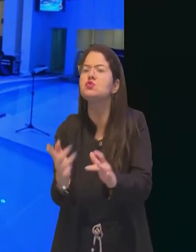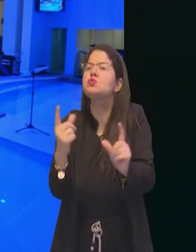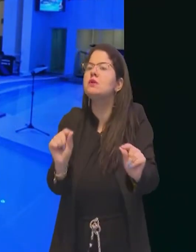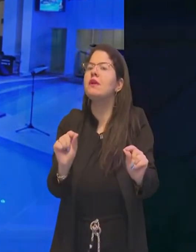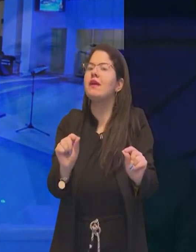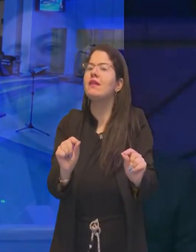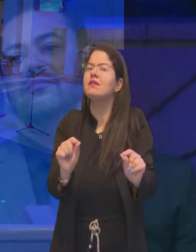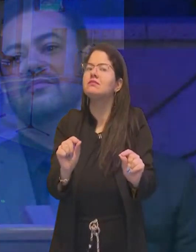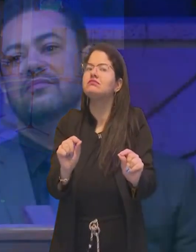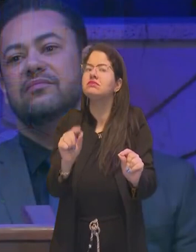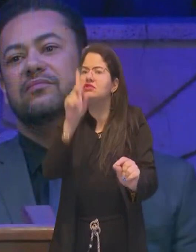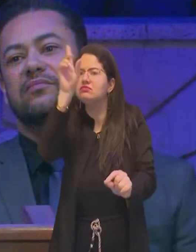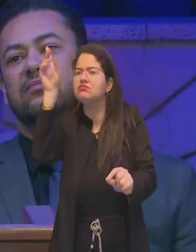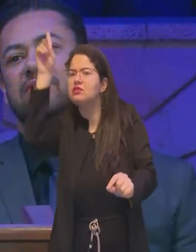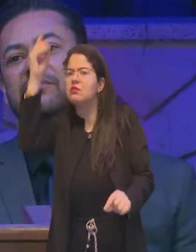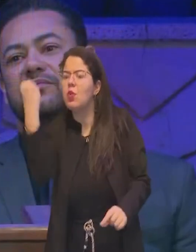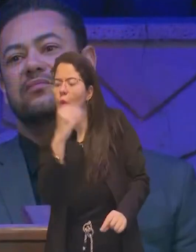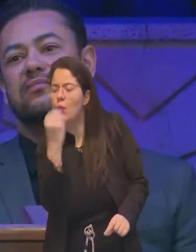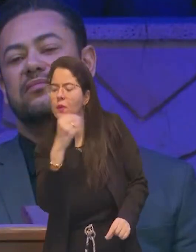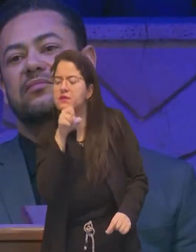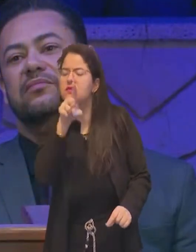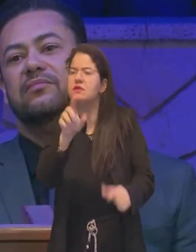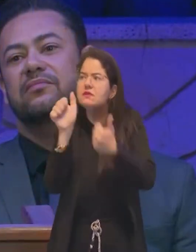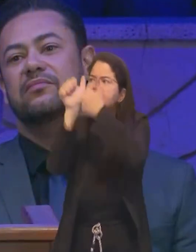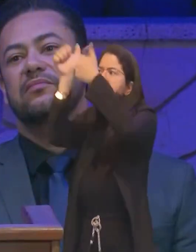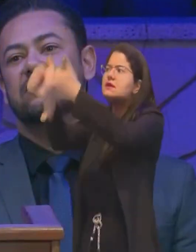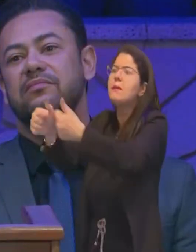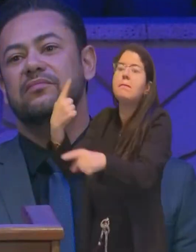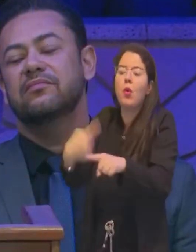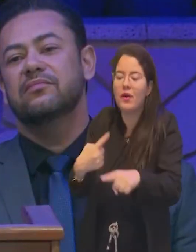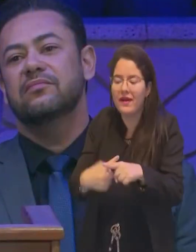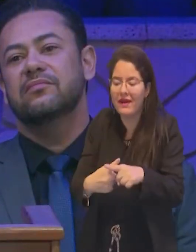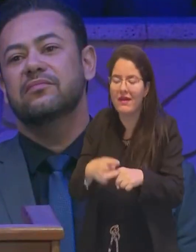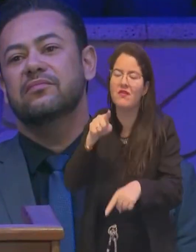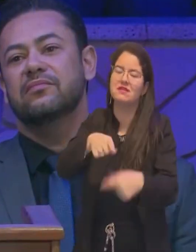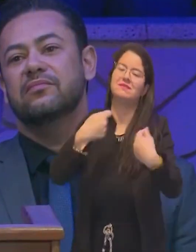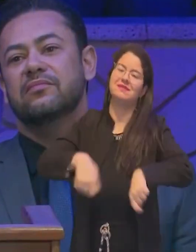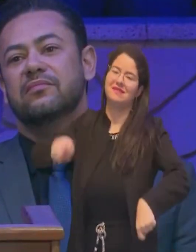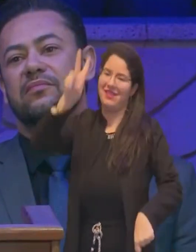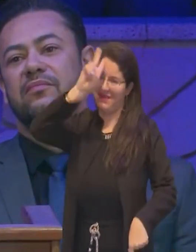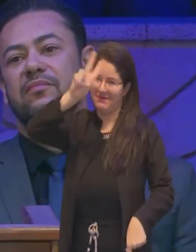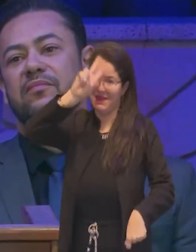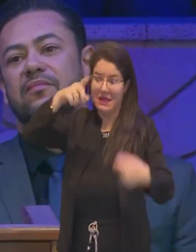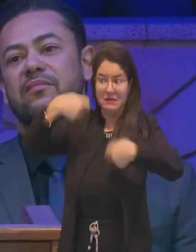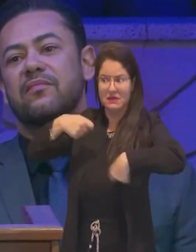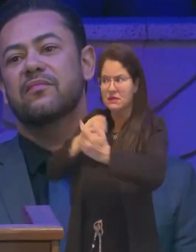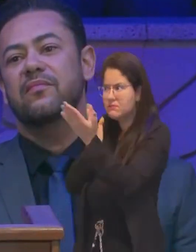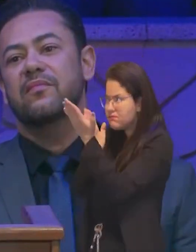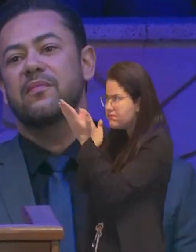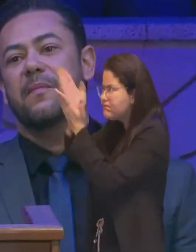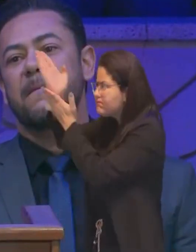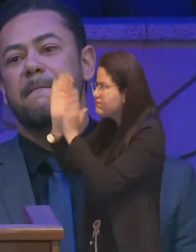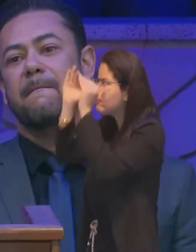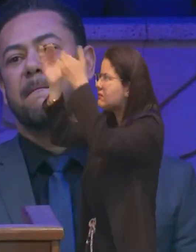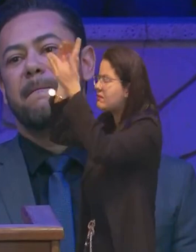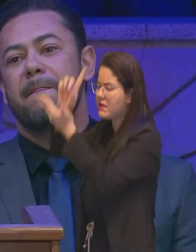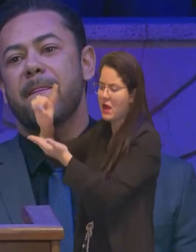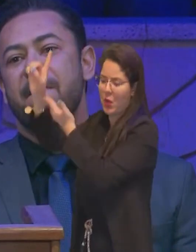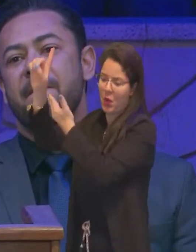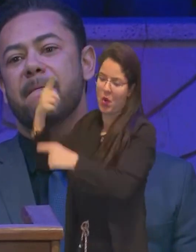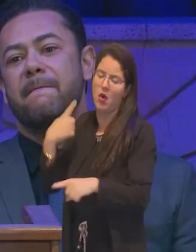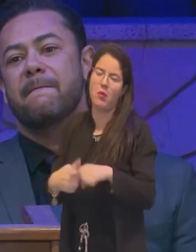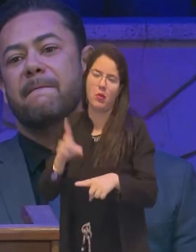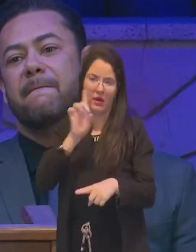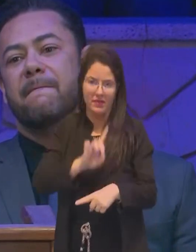te convenceu a seguir a Jesus? E se manter nesse propósito. Porque Deus,